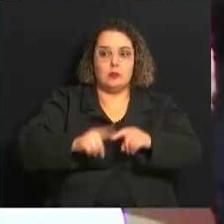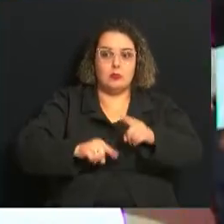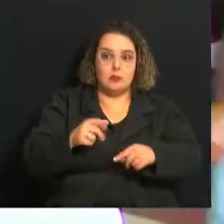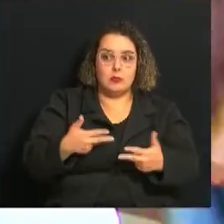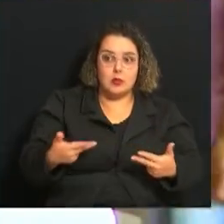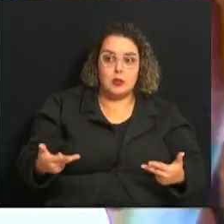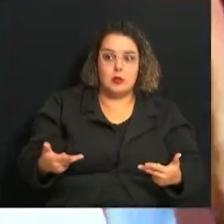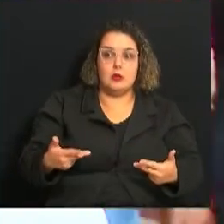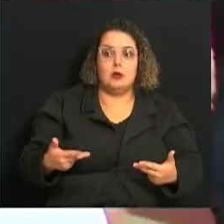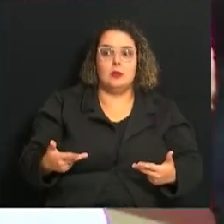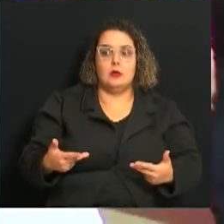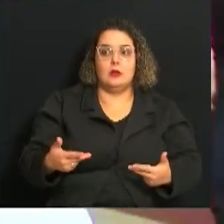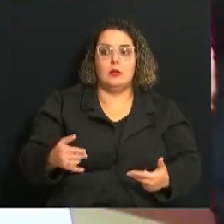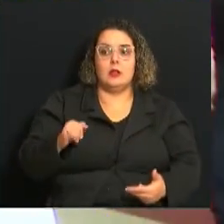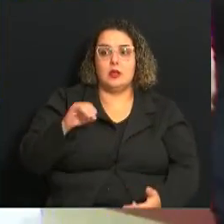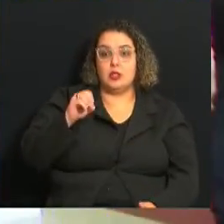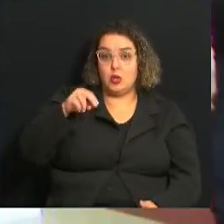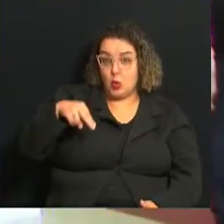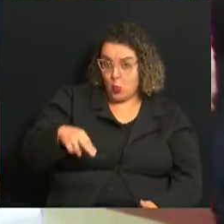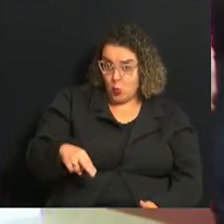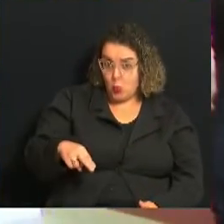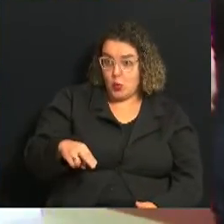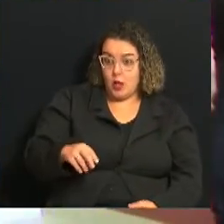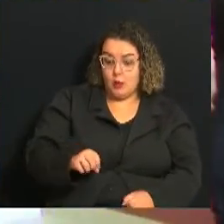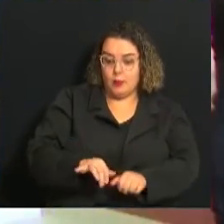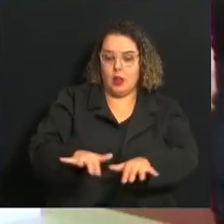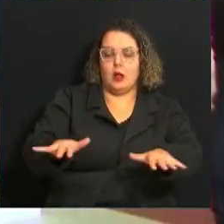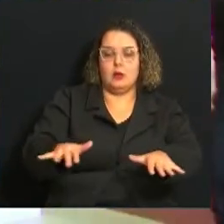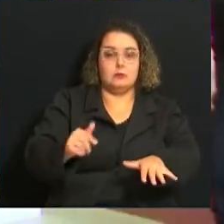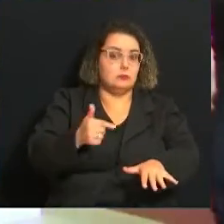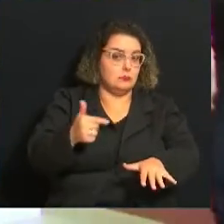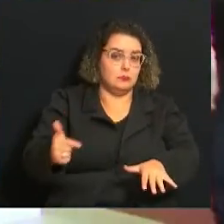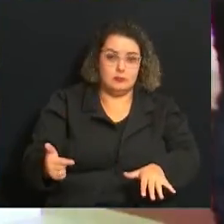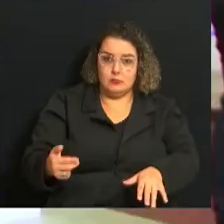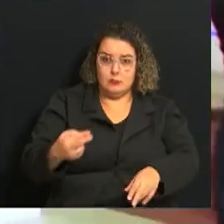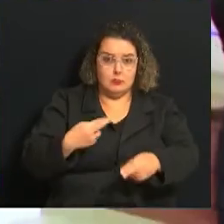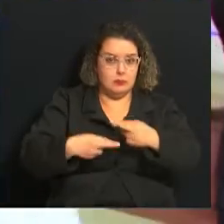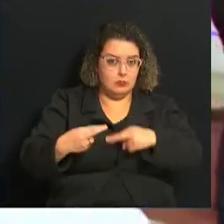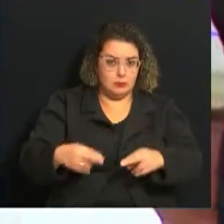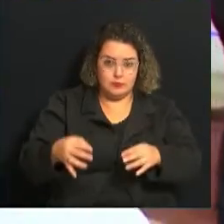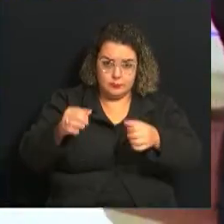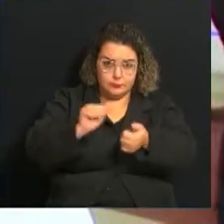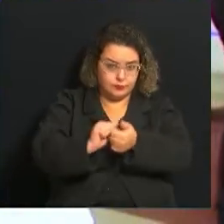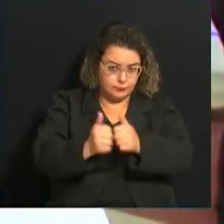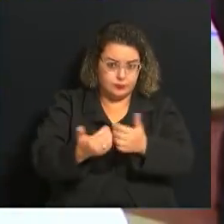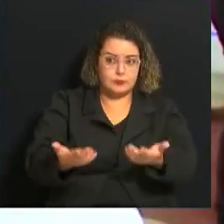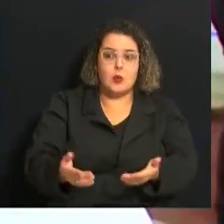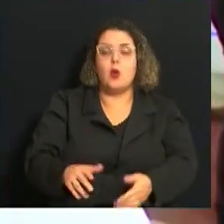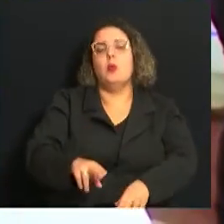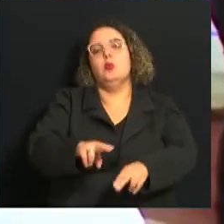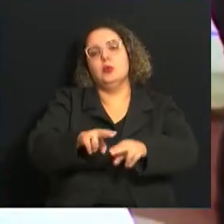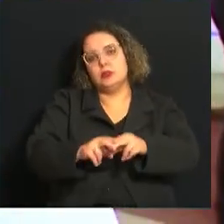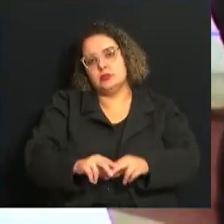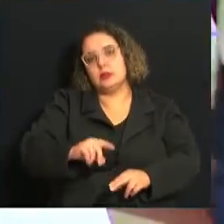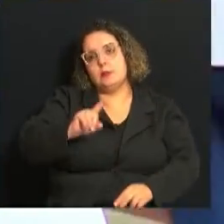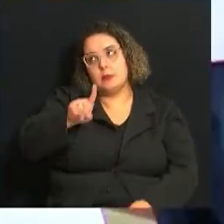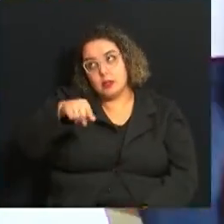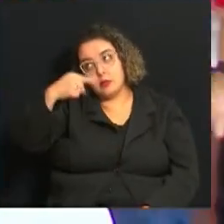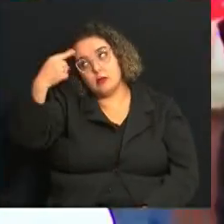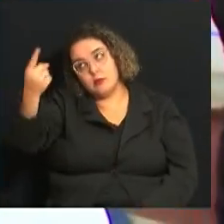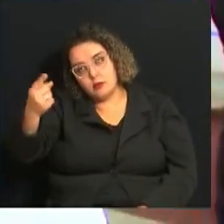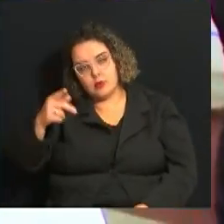de lítio-íon, onde não existe um processo de reciclagem adequado para isso. Por isso é mandado para fora do país, onde é feito